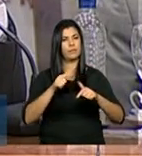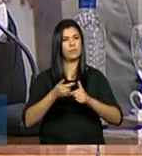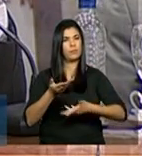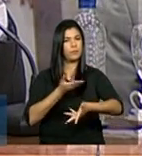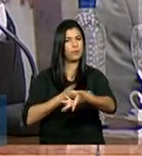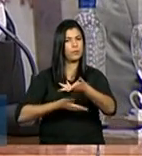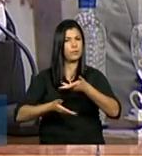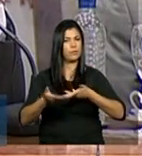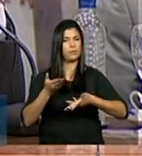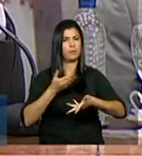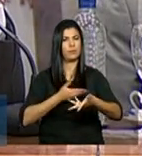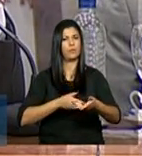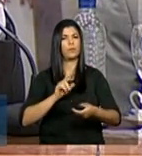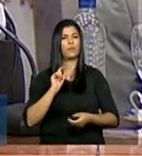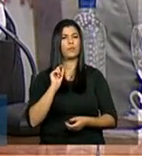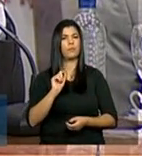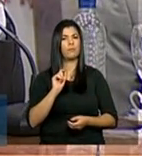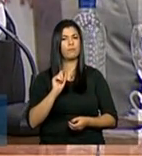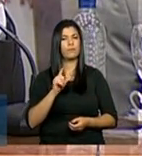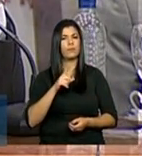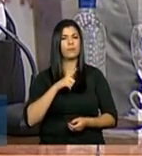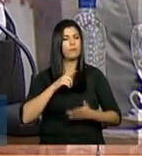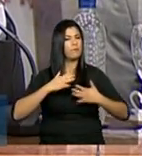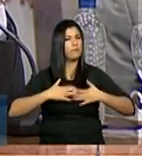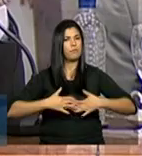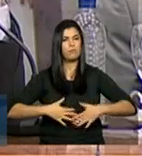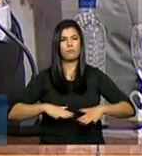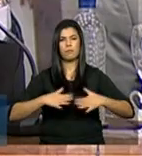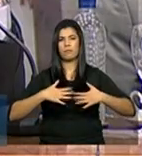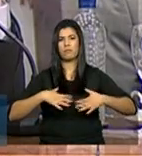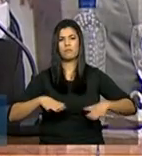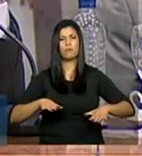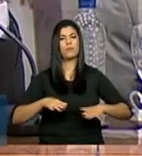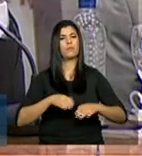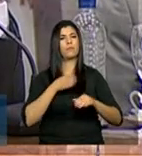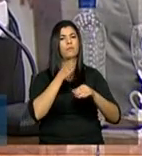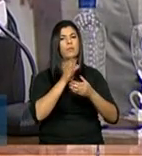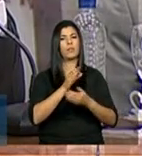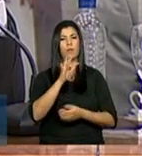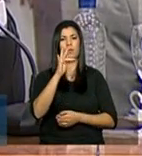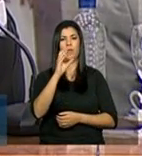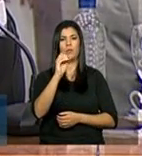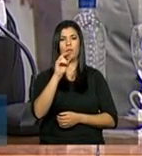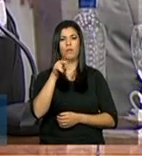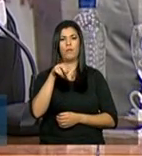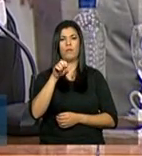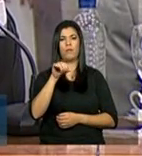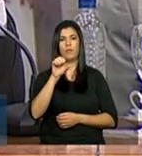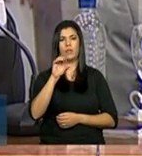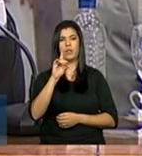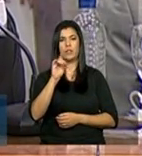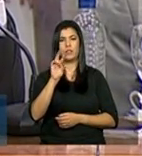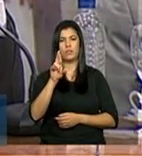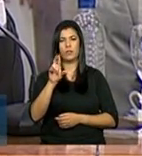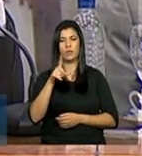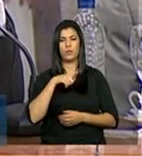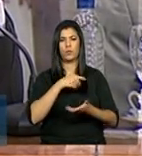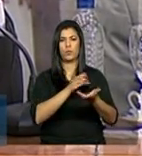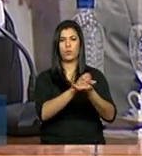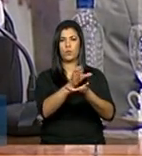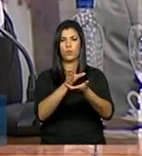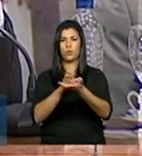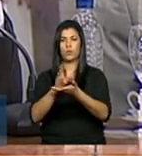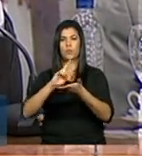relação muito tranquila em relação aos fornecedores, isso